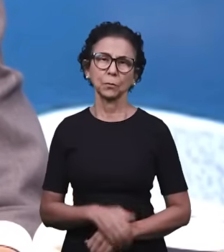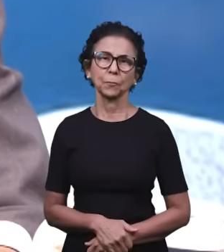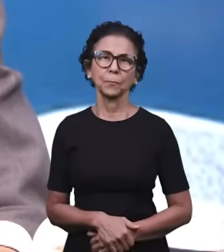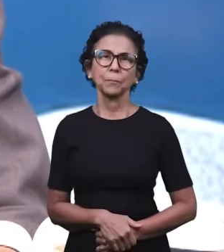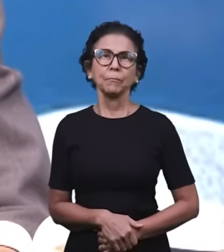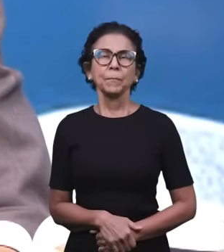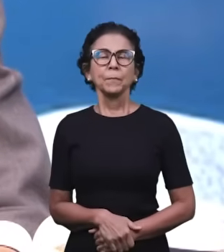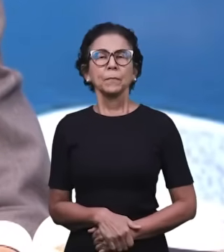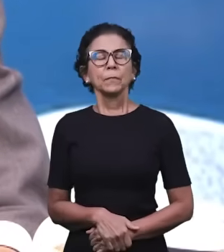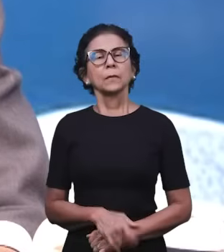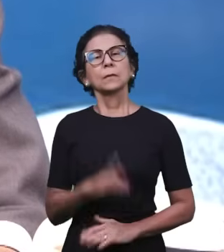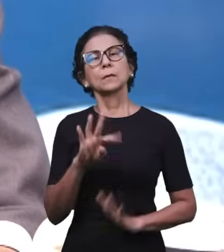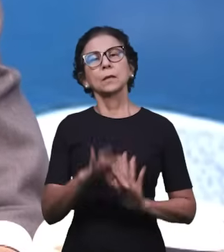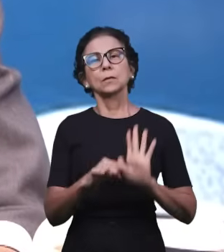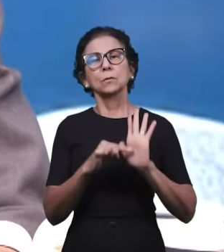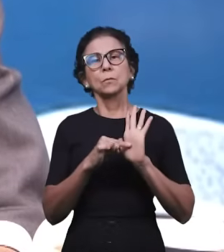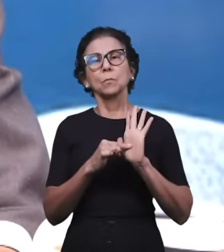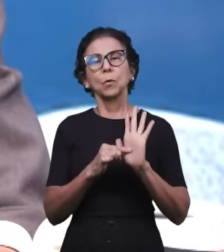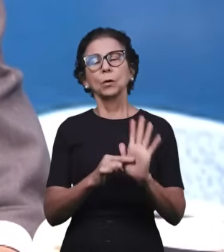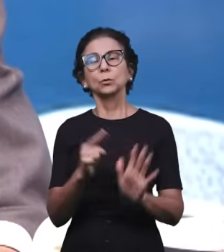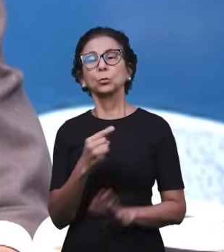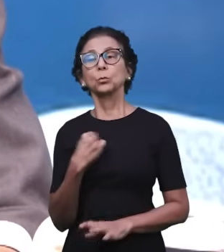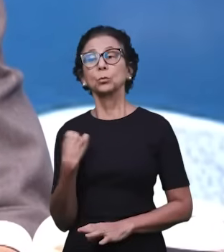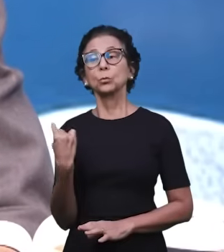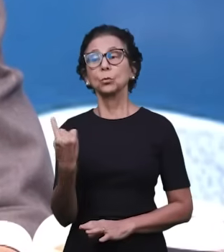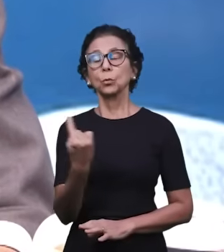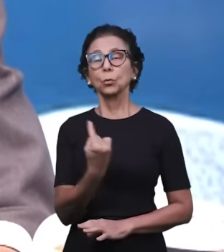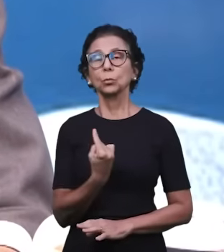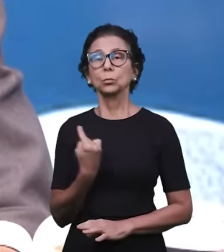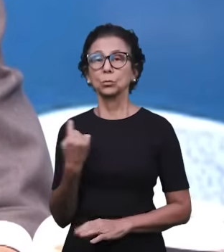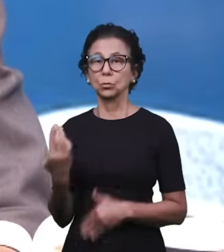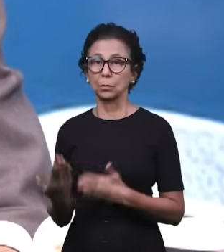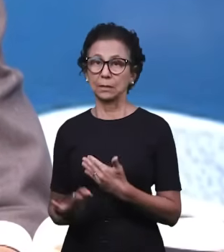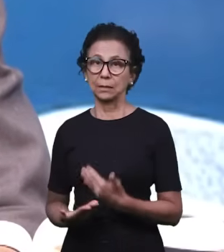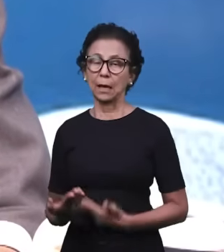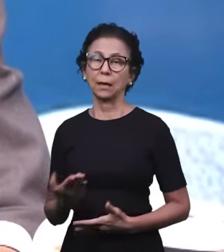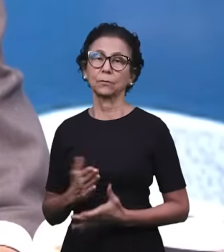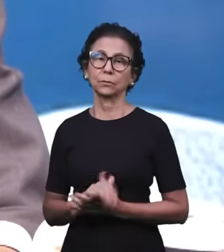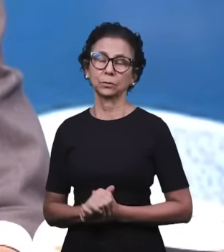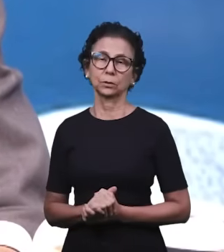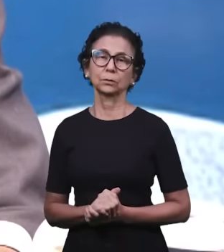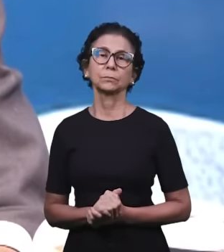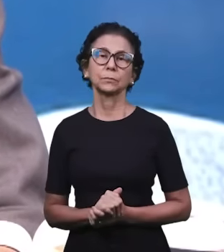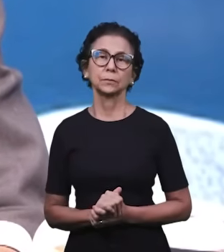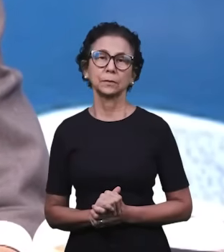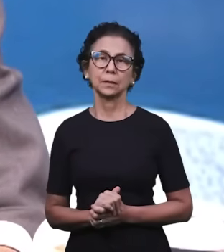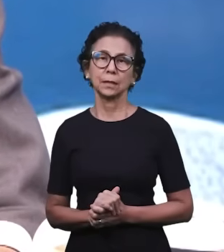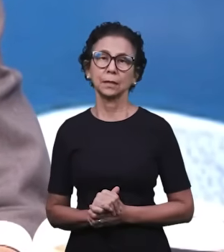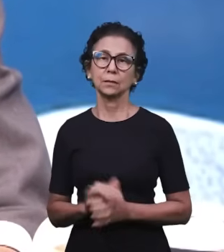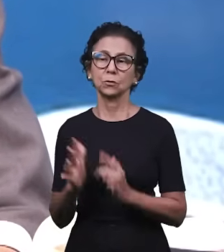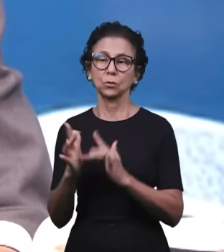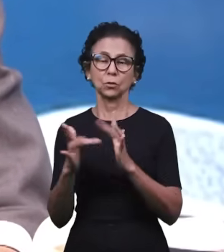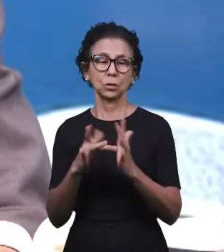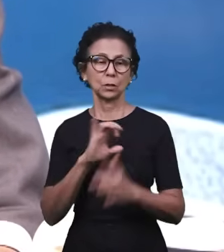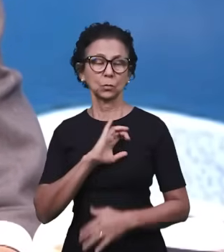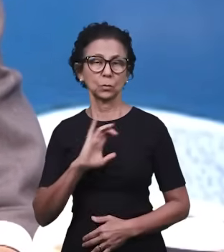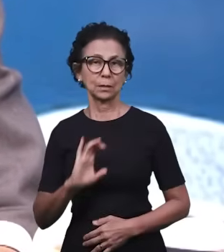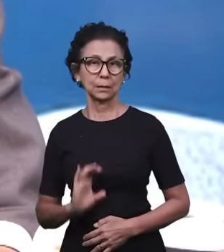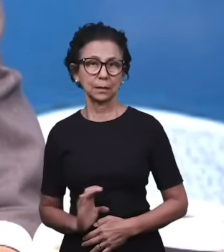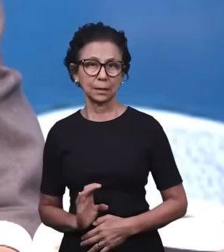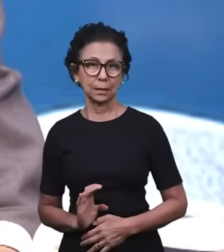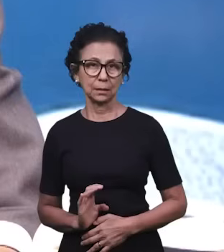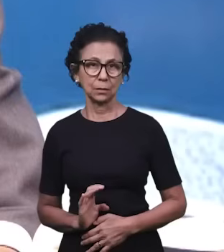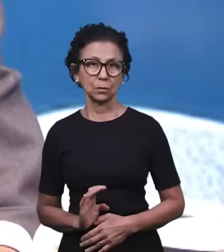todos os santos, quer dizer, todos os irmãos, que estão em Cristo Jesus, que estão em Filipos, já não é mais em